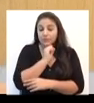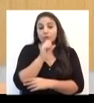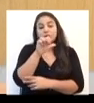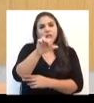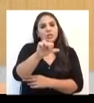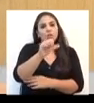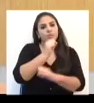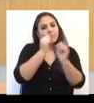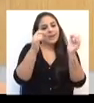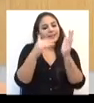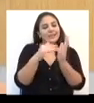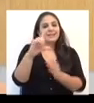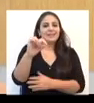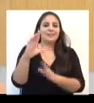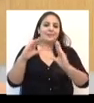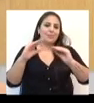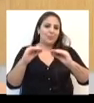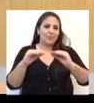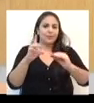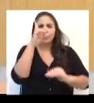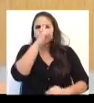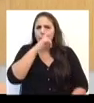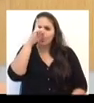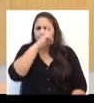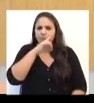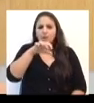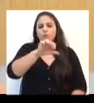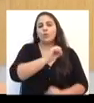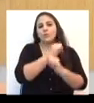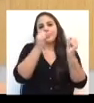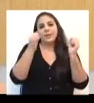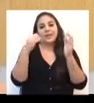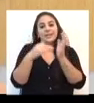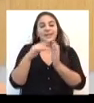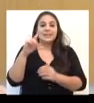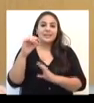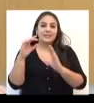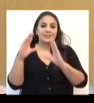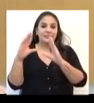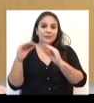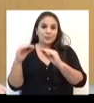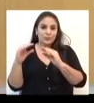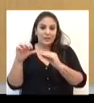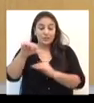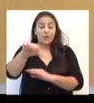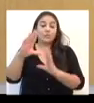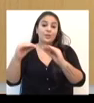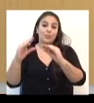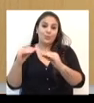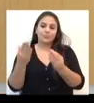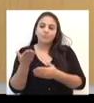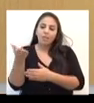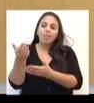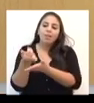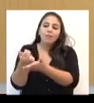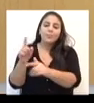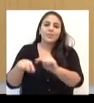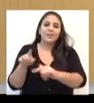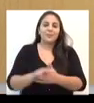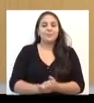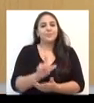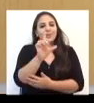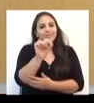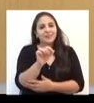da noite. No domingo, das 9 da manhã às 9 da noite. E no dia 10 tem Esporte